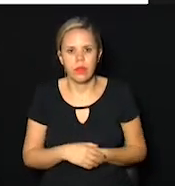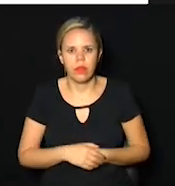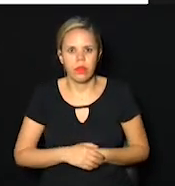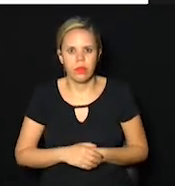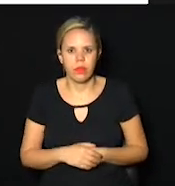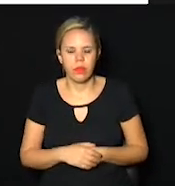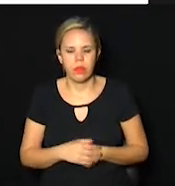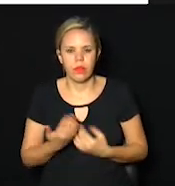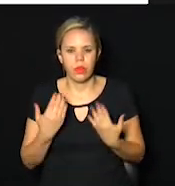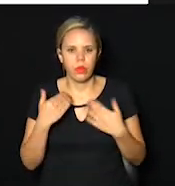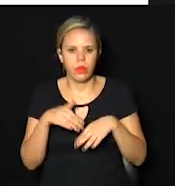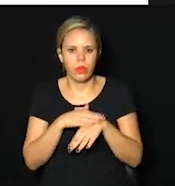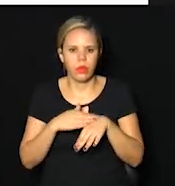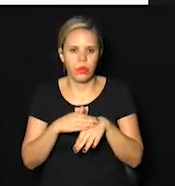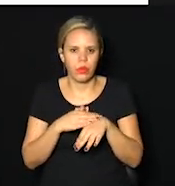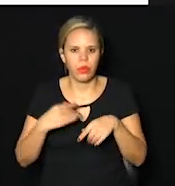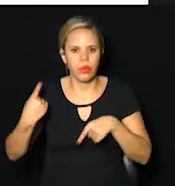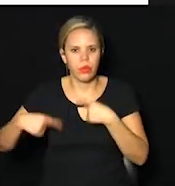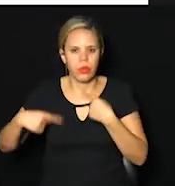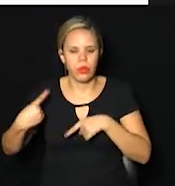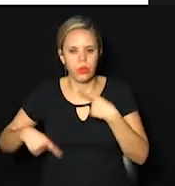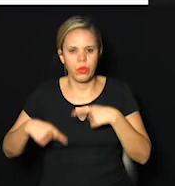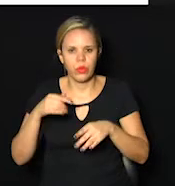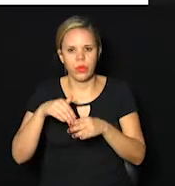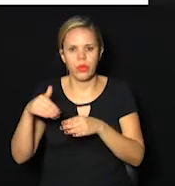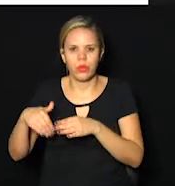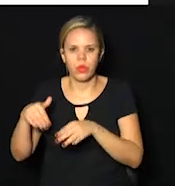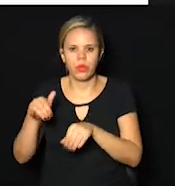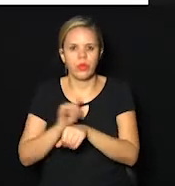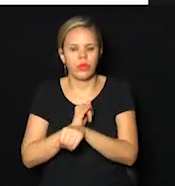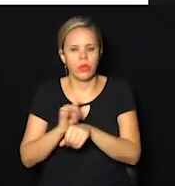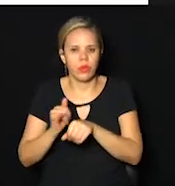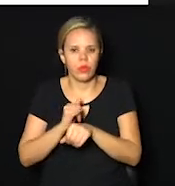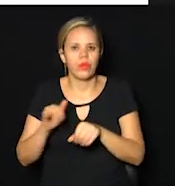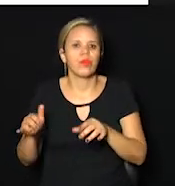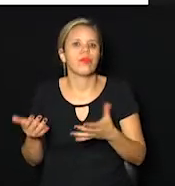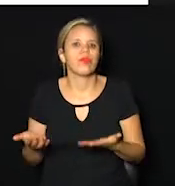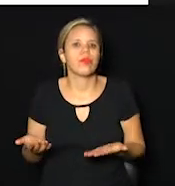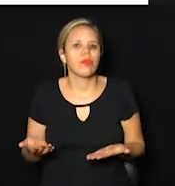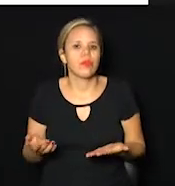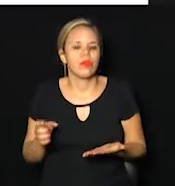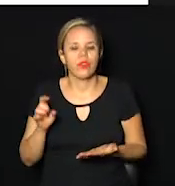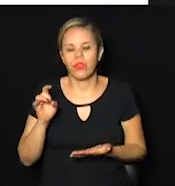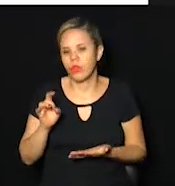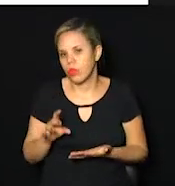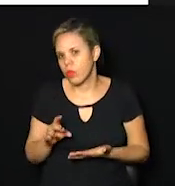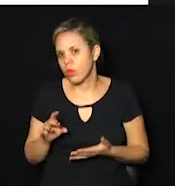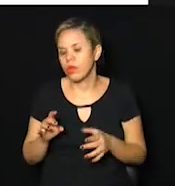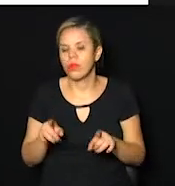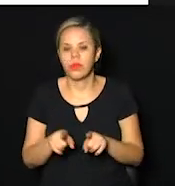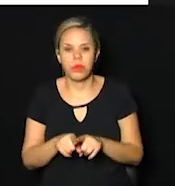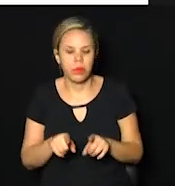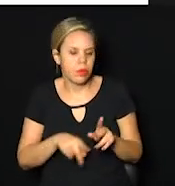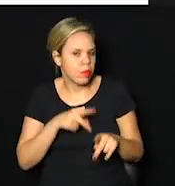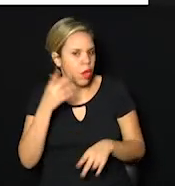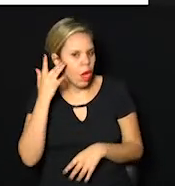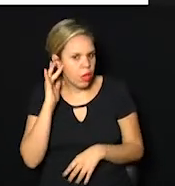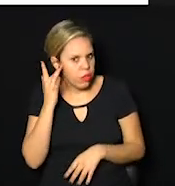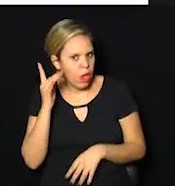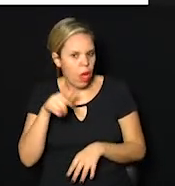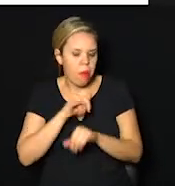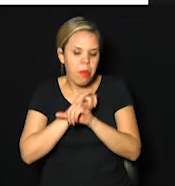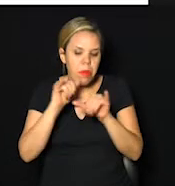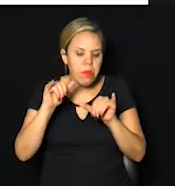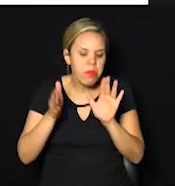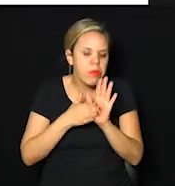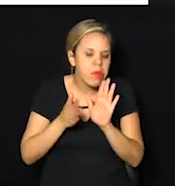nossa conversa sobre política, eleição e marketing trata não somente daquilo que as pessoas chamam de marketing